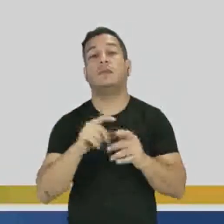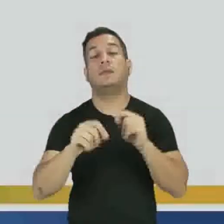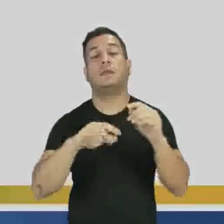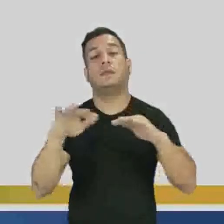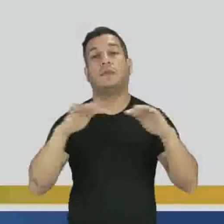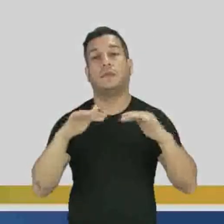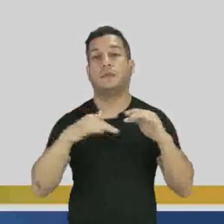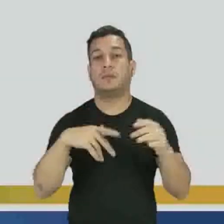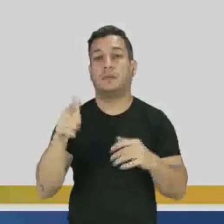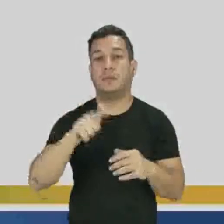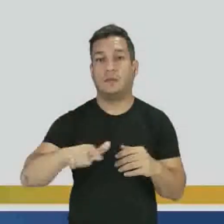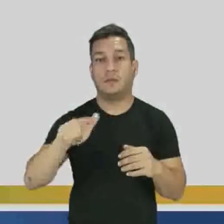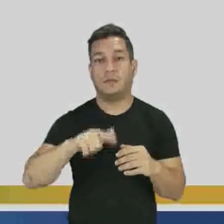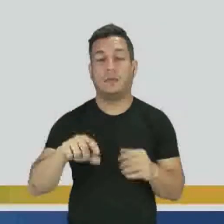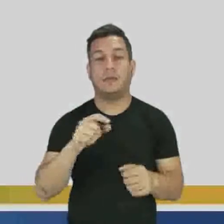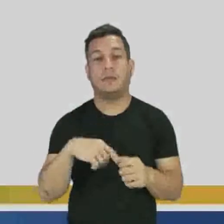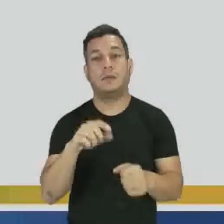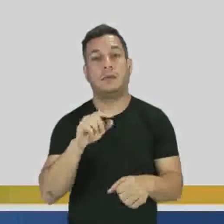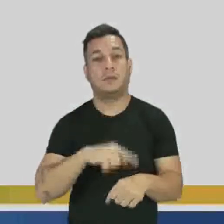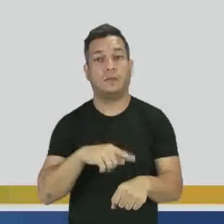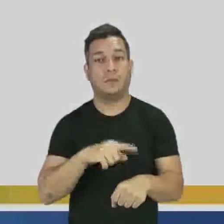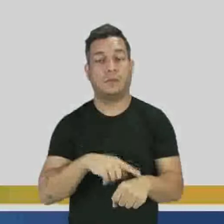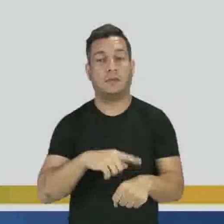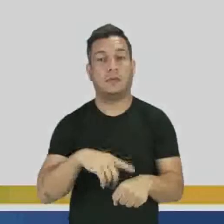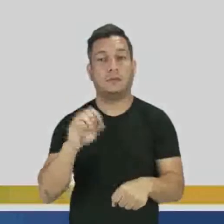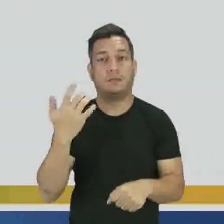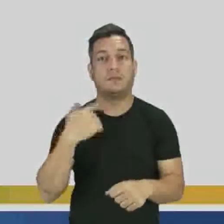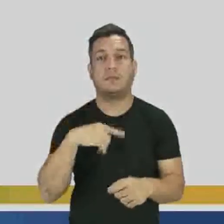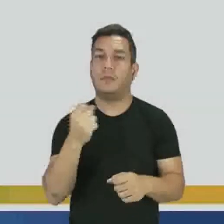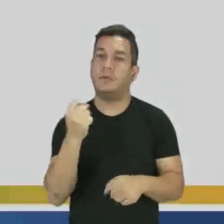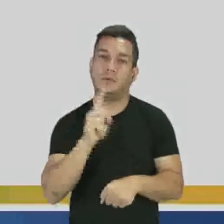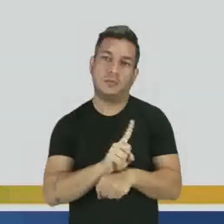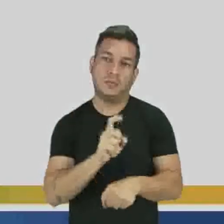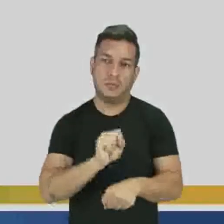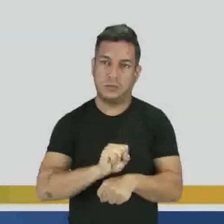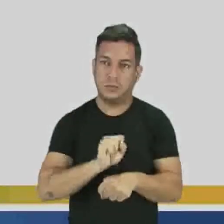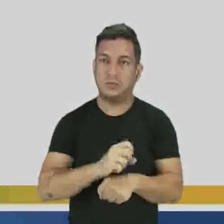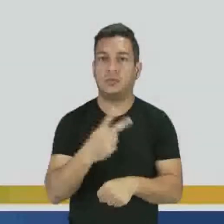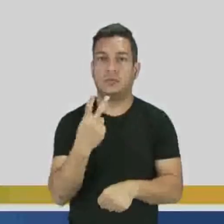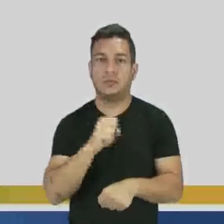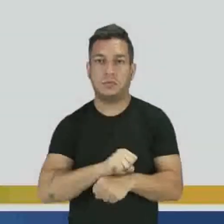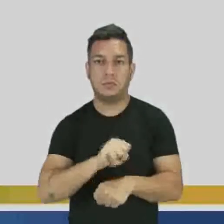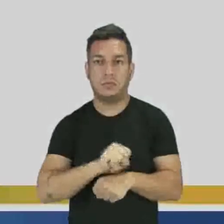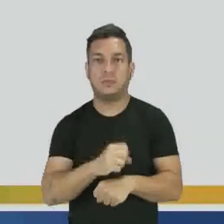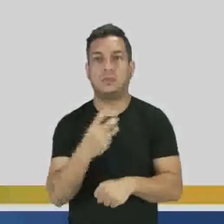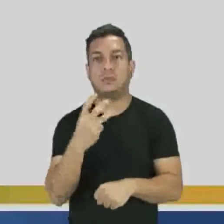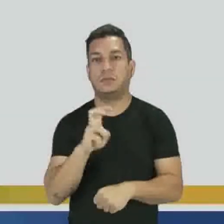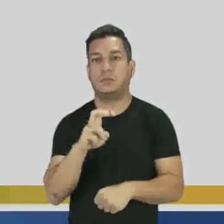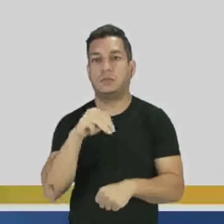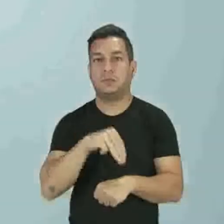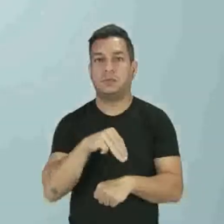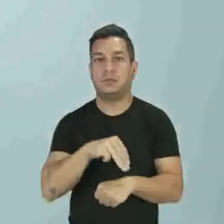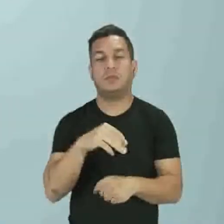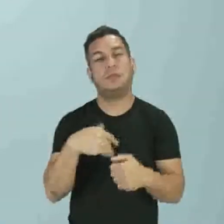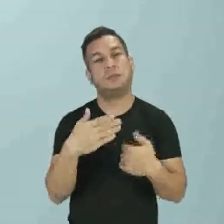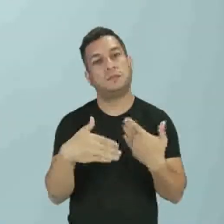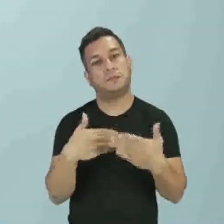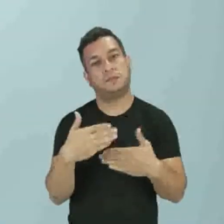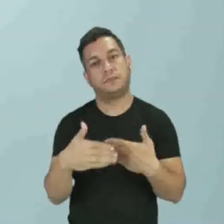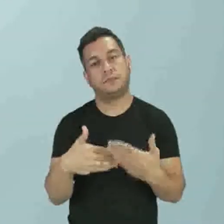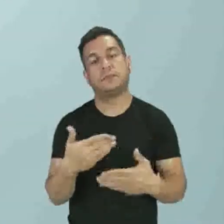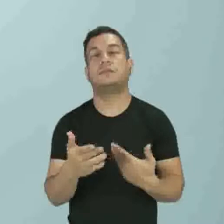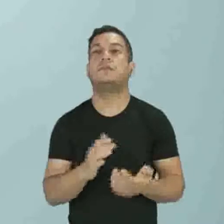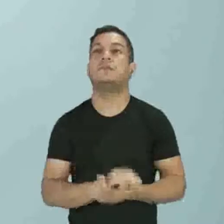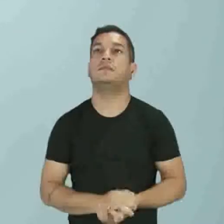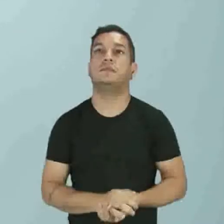repetir em intervalo de tempo. Pode ser a cada 1 segundo, a cada 2 segundos, a cada 5 minutos e assim